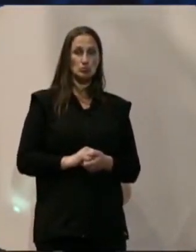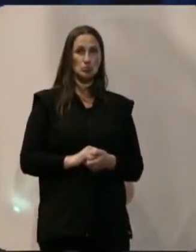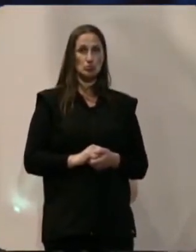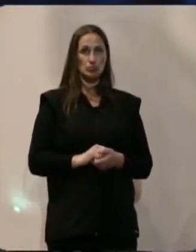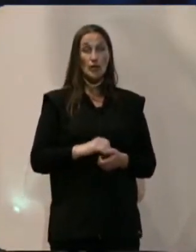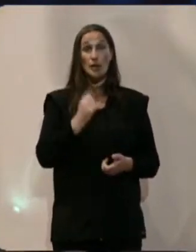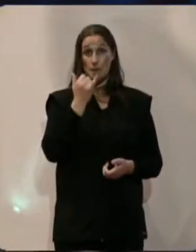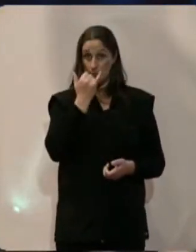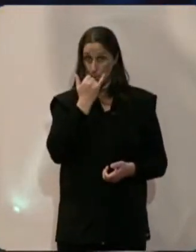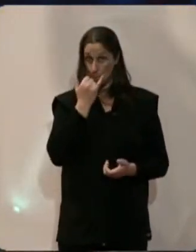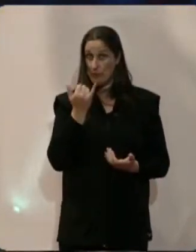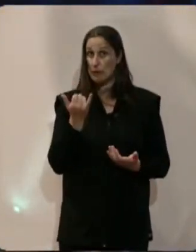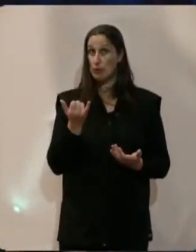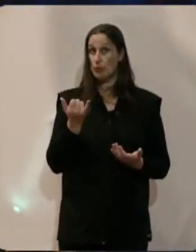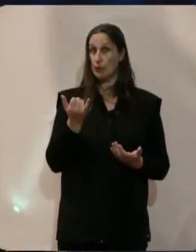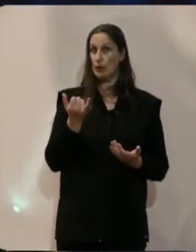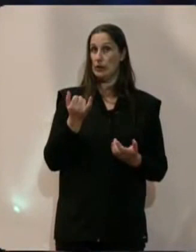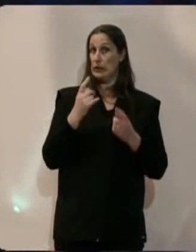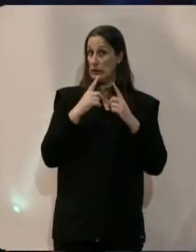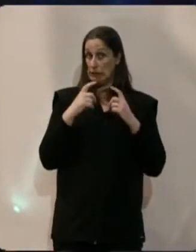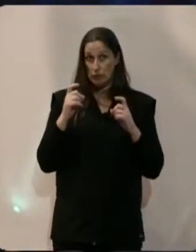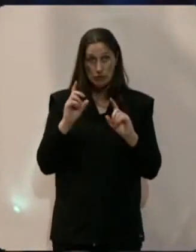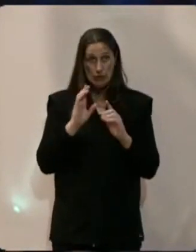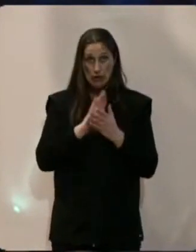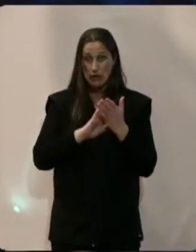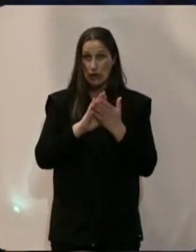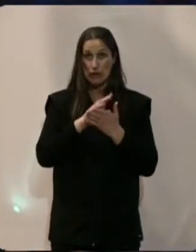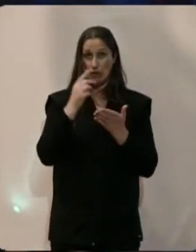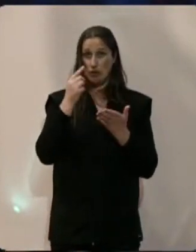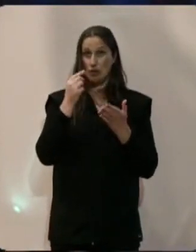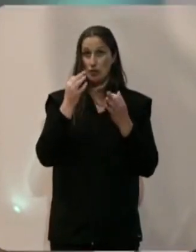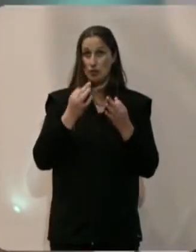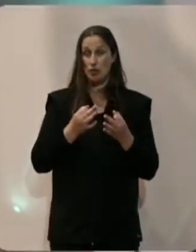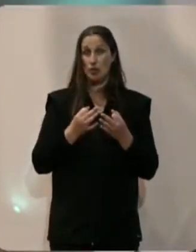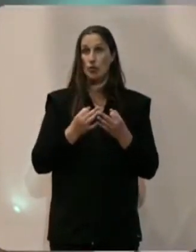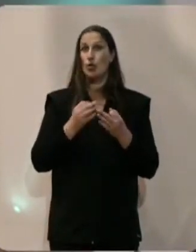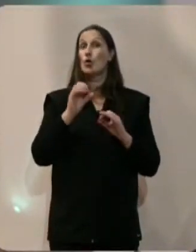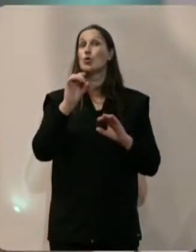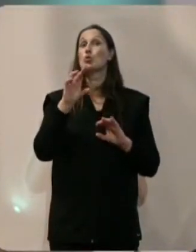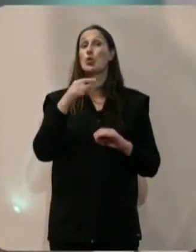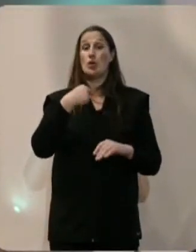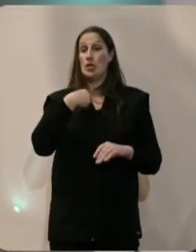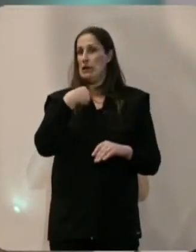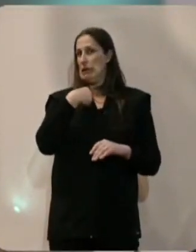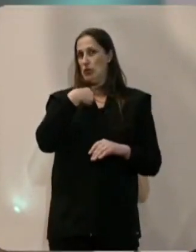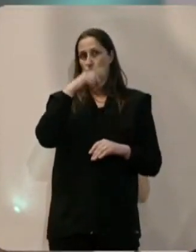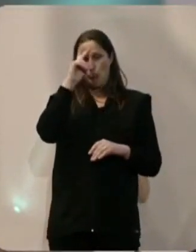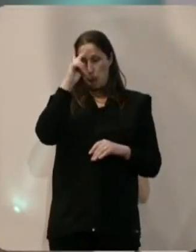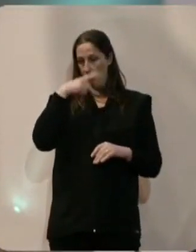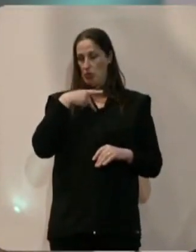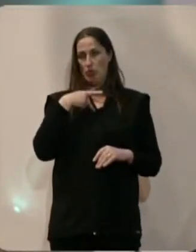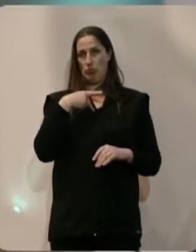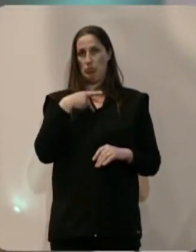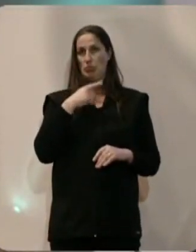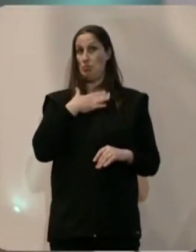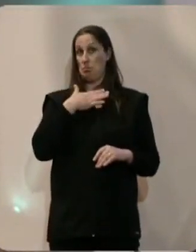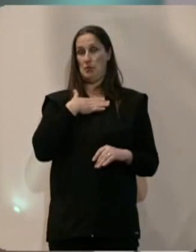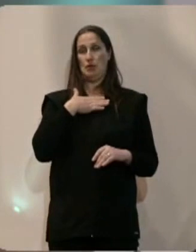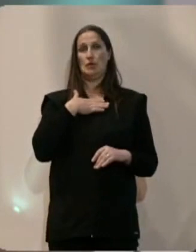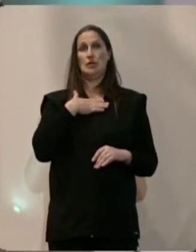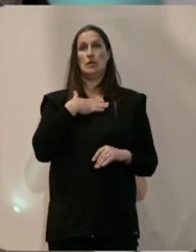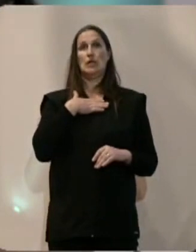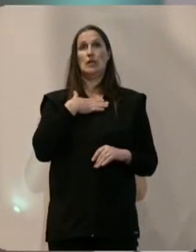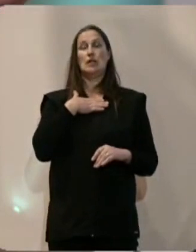me perdoem, isso aqui não é nada científico, tá? Isso aqui foi só uma constatação. Existem